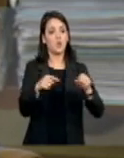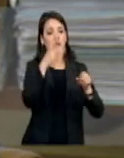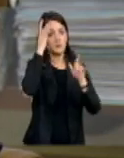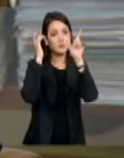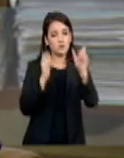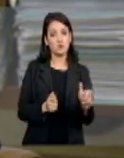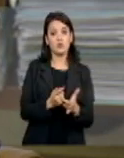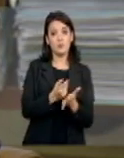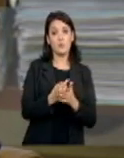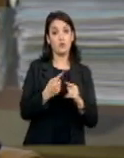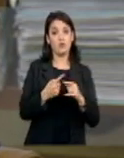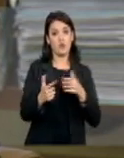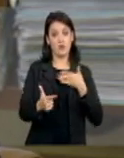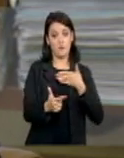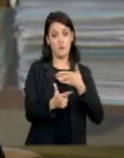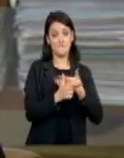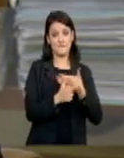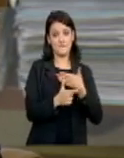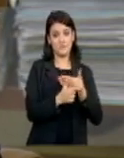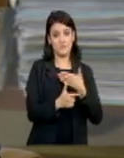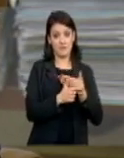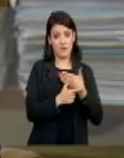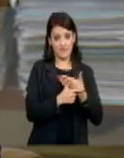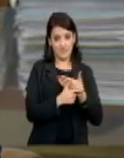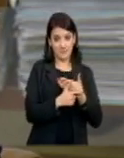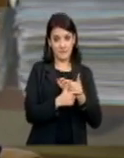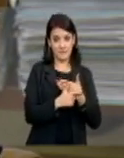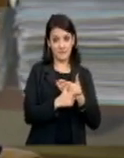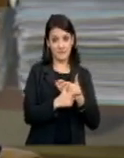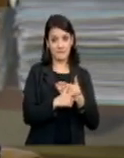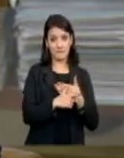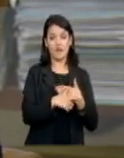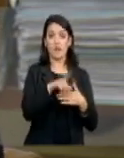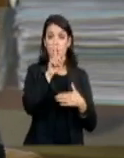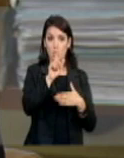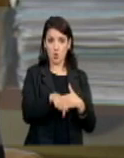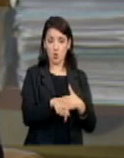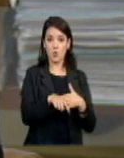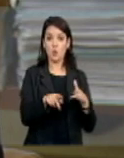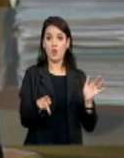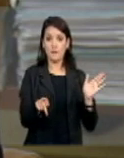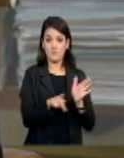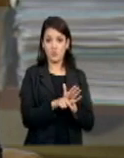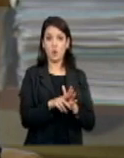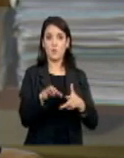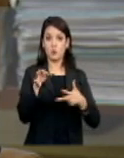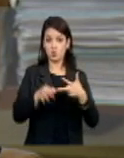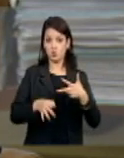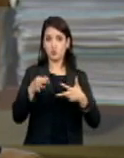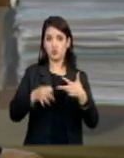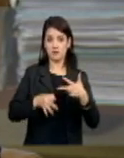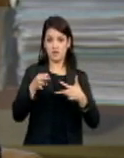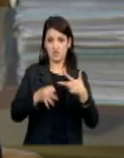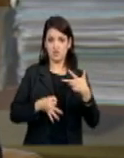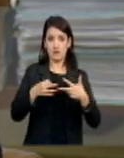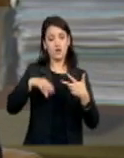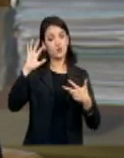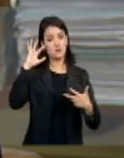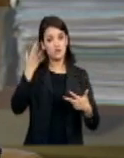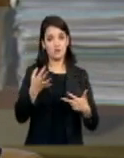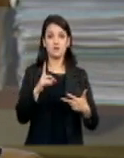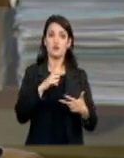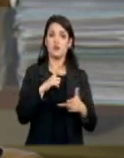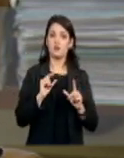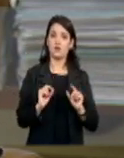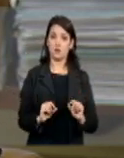função de caráter eminentemente arbitral deve ser desempenhada pelo poder judiciário que ostenta nesta